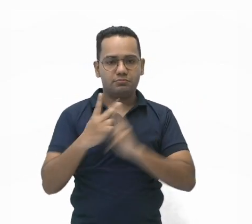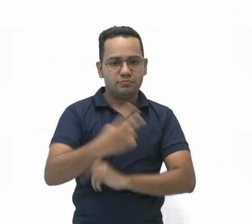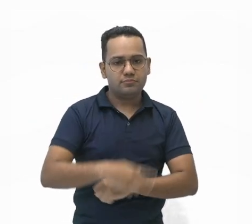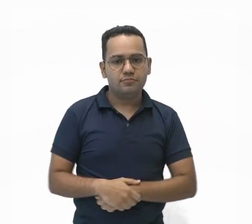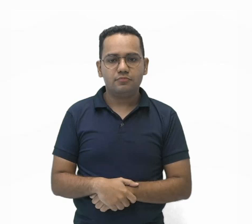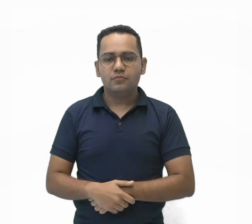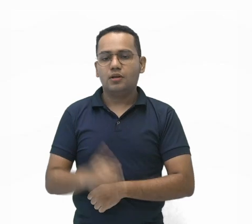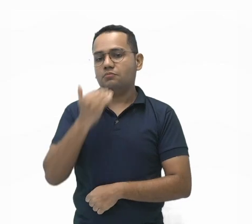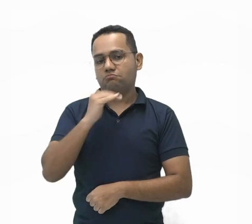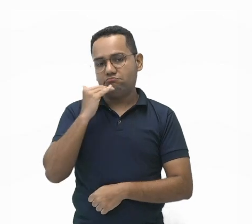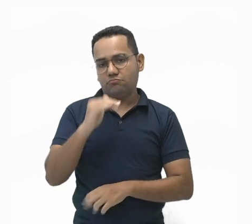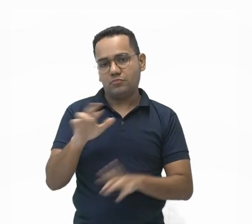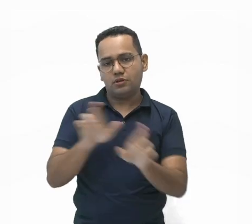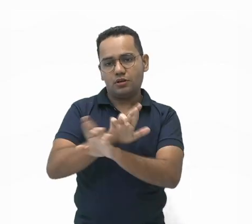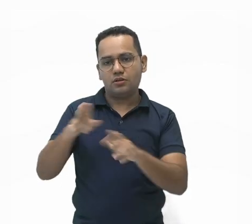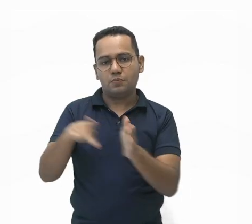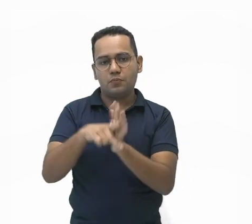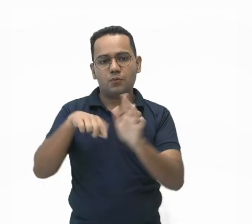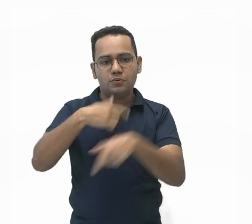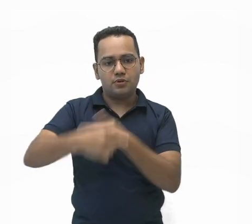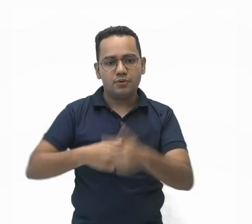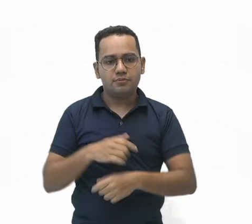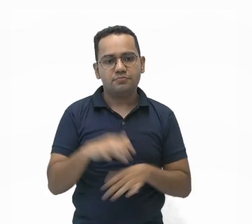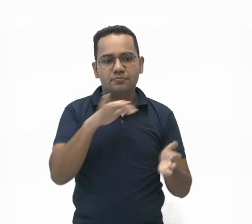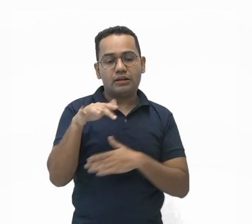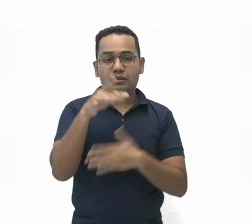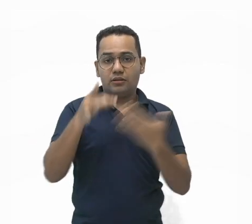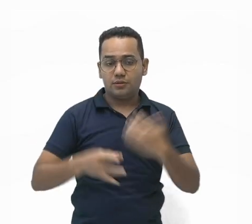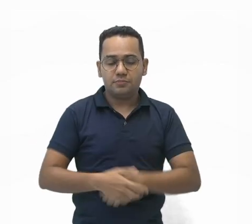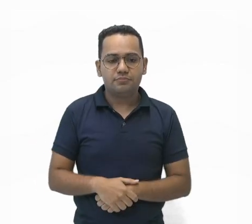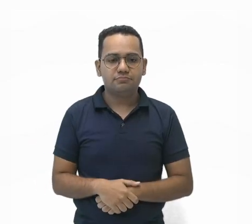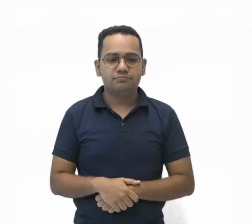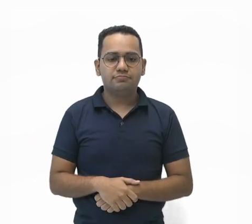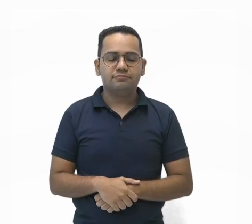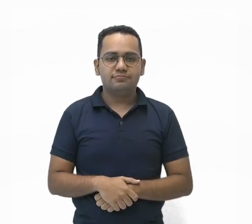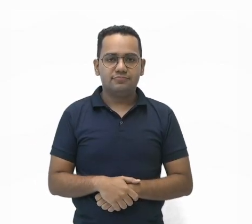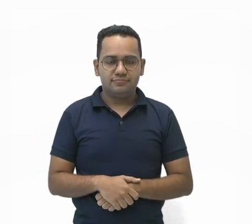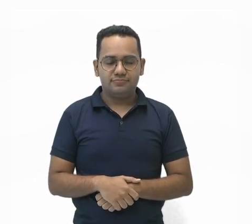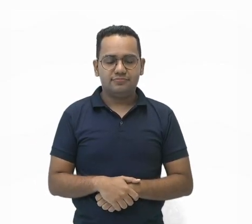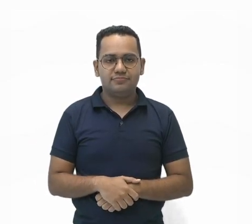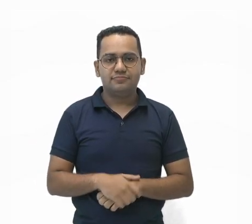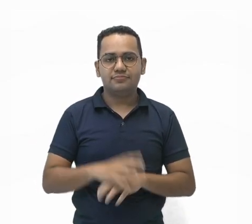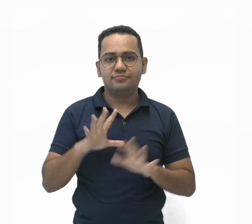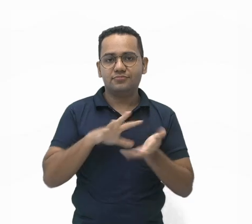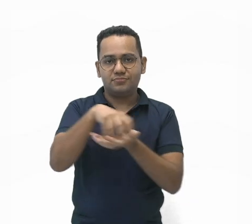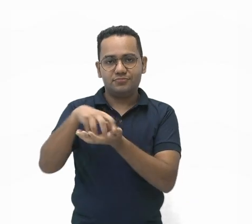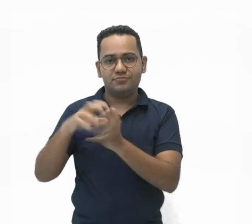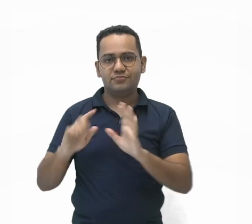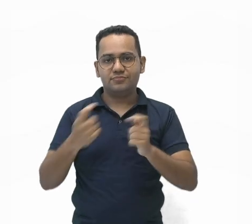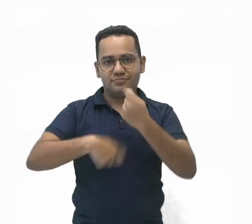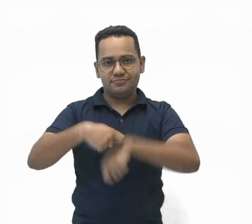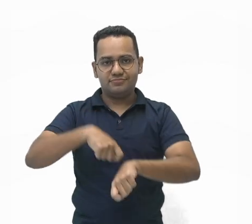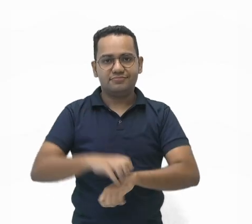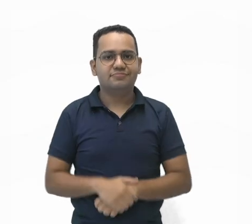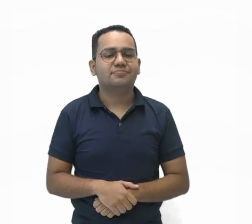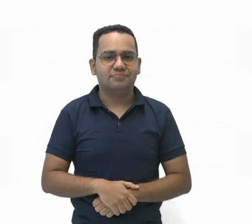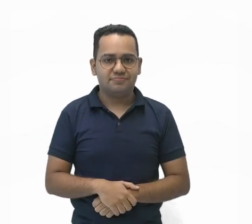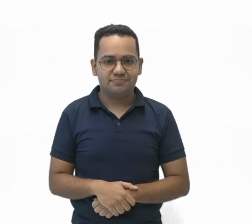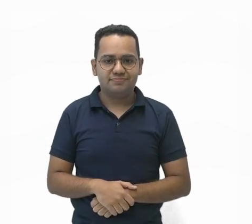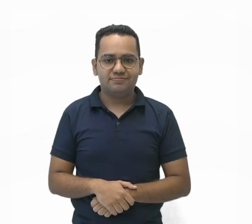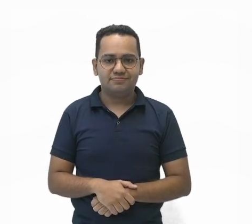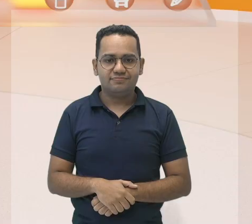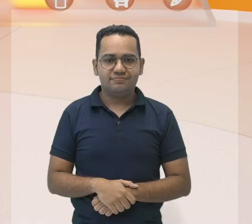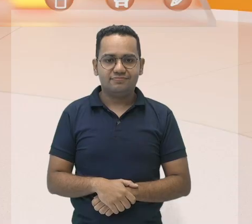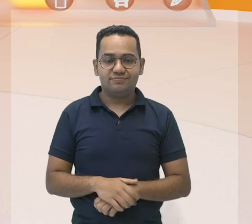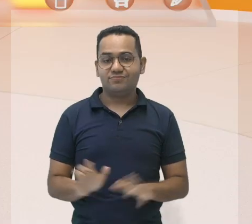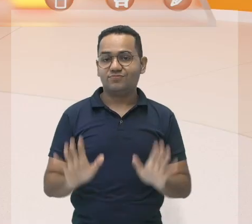social, exclusão digital e precarização das relações de trabalho. Detalhamento desse objeto de conhecimento, os blocos